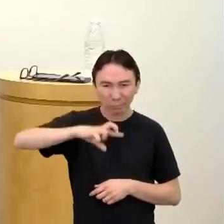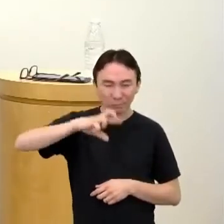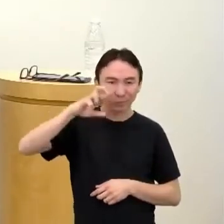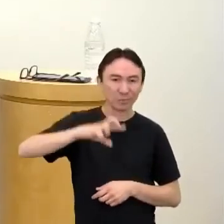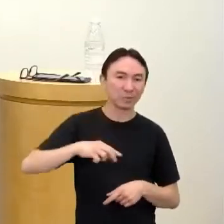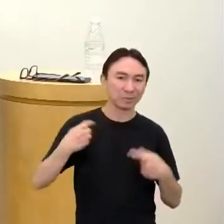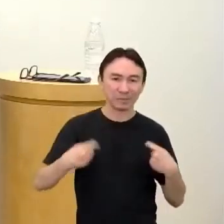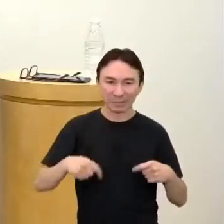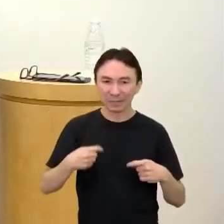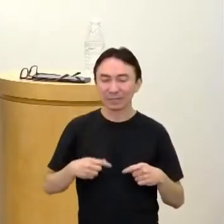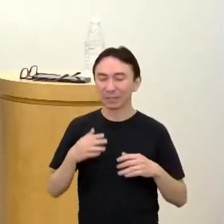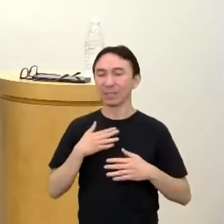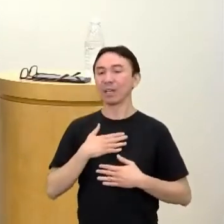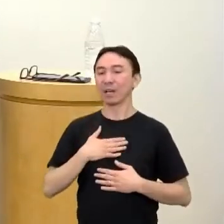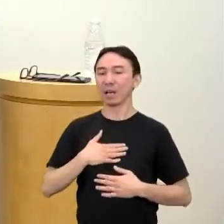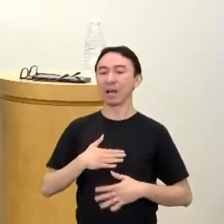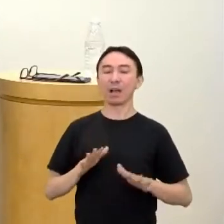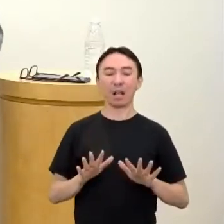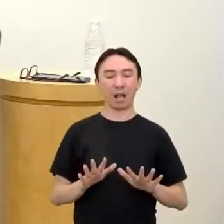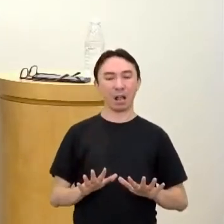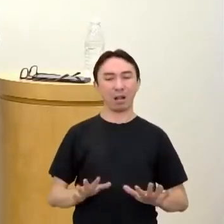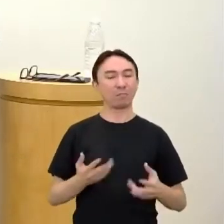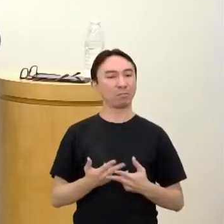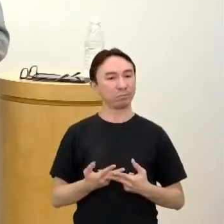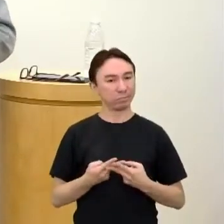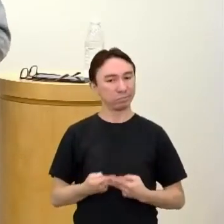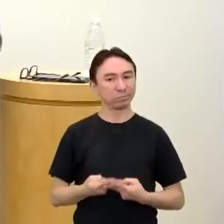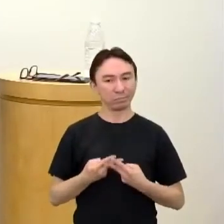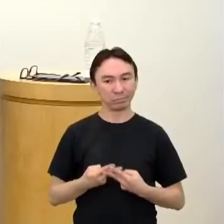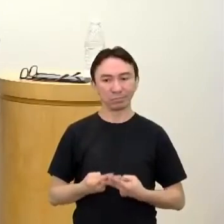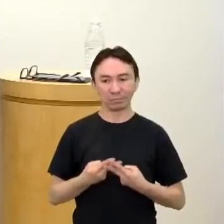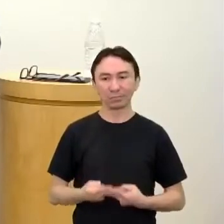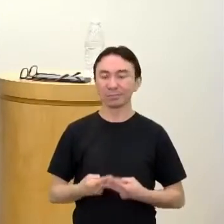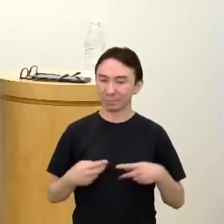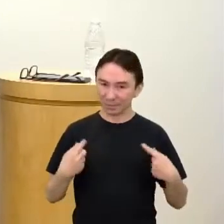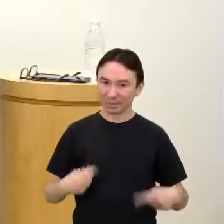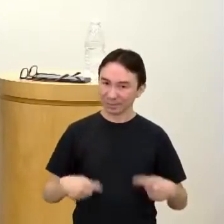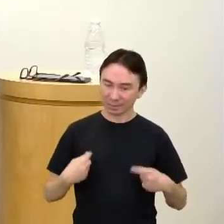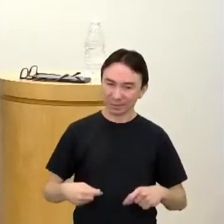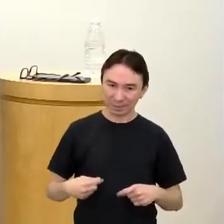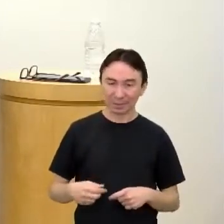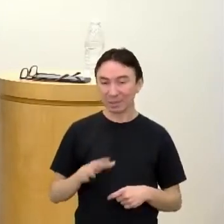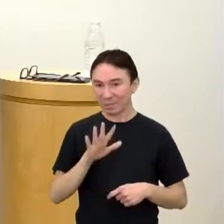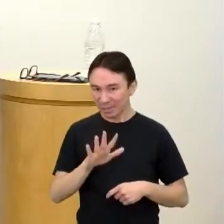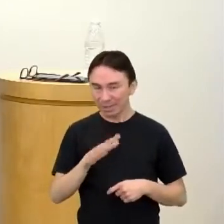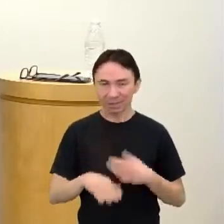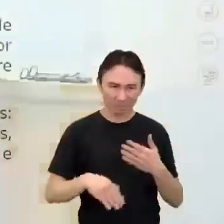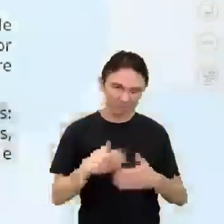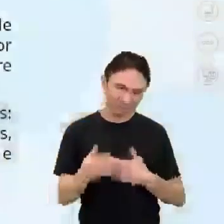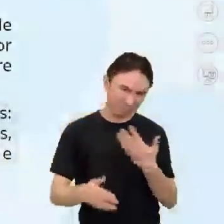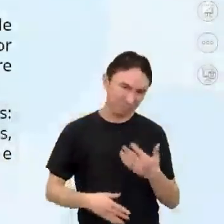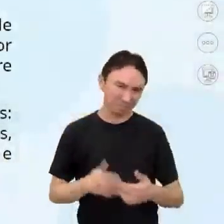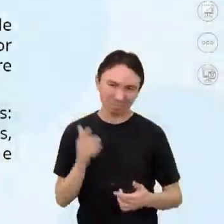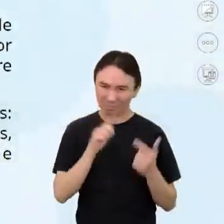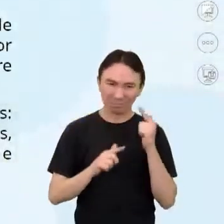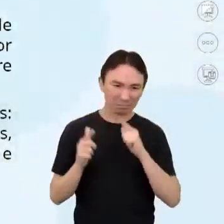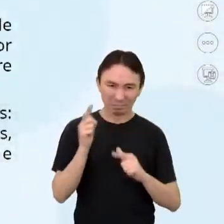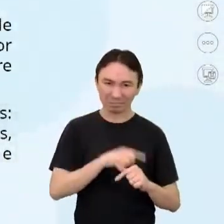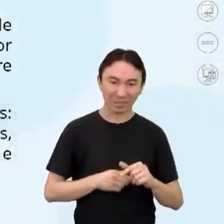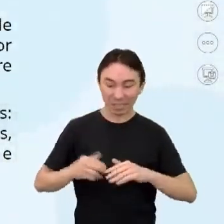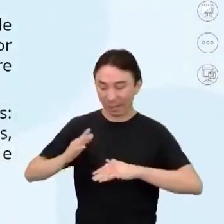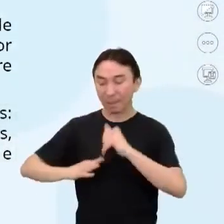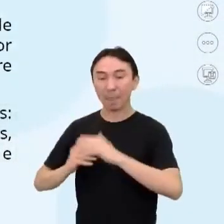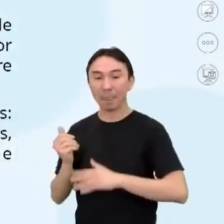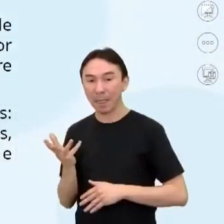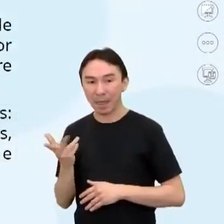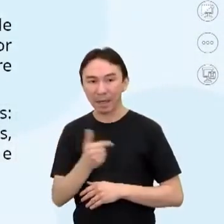pouquinho de calma, sempre requer da gente um pouquinho de paciência na hora de resolver. Mas o pessoal vai tranquilo aí. As habilidades que foram trabalhadas